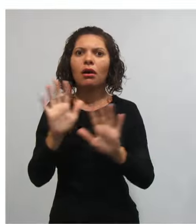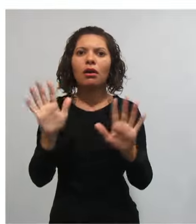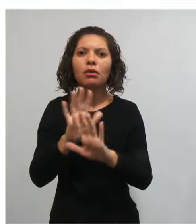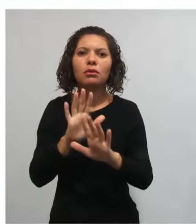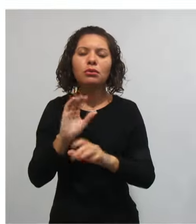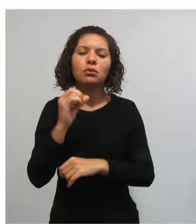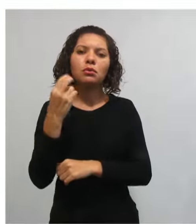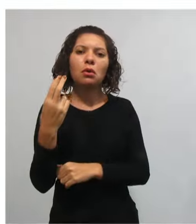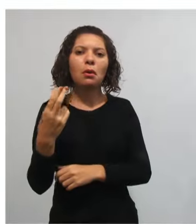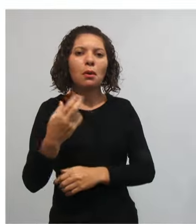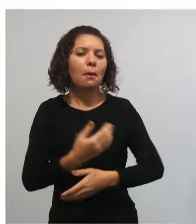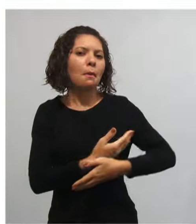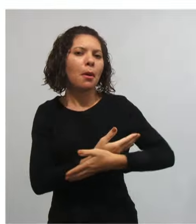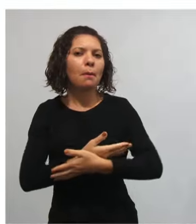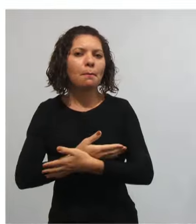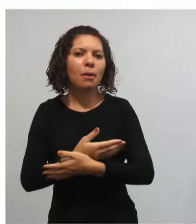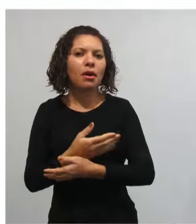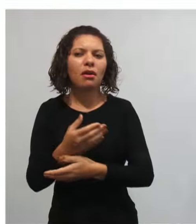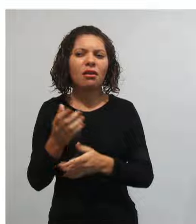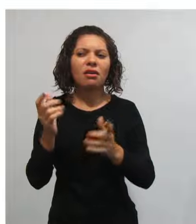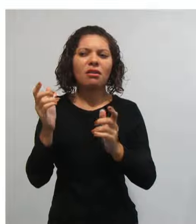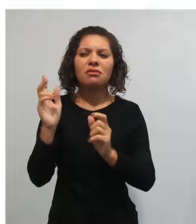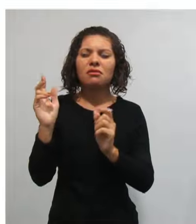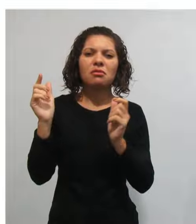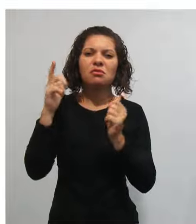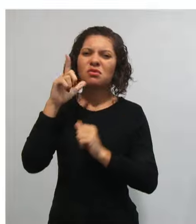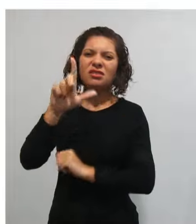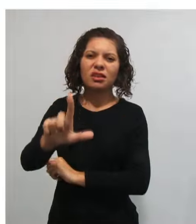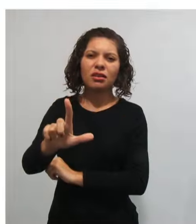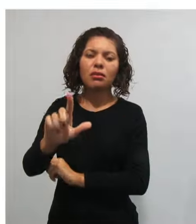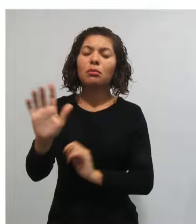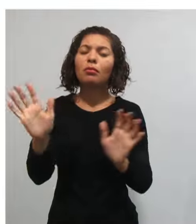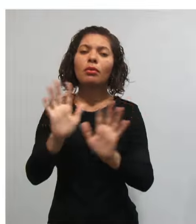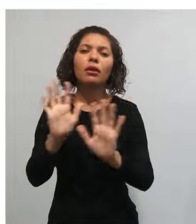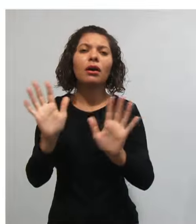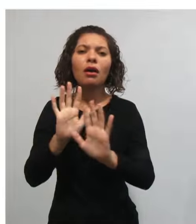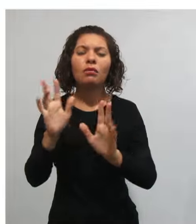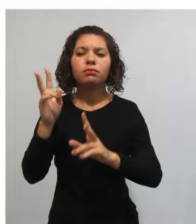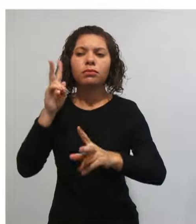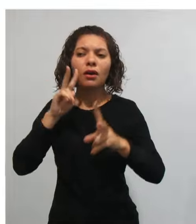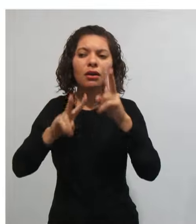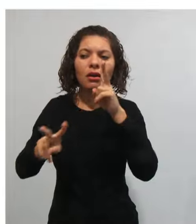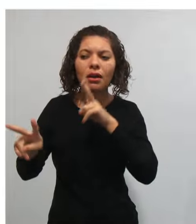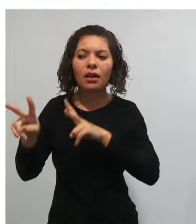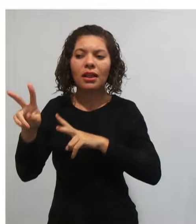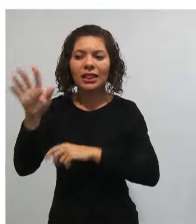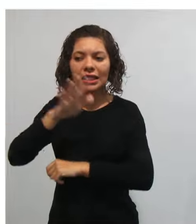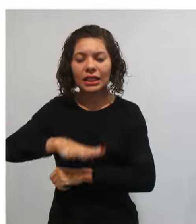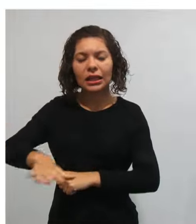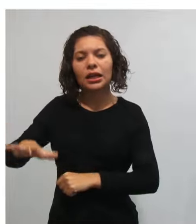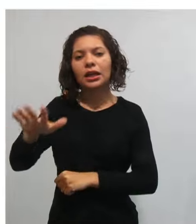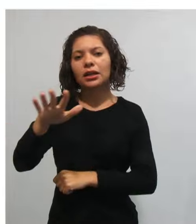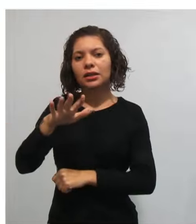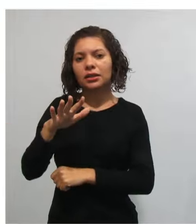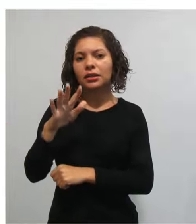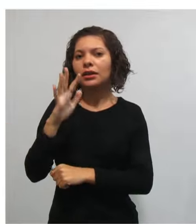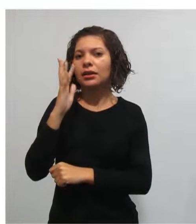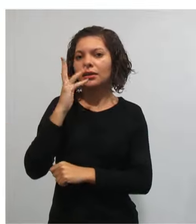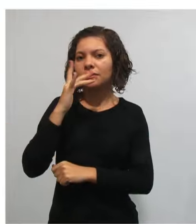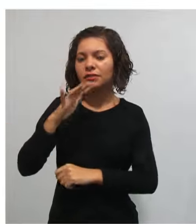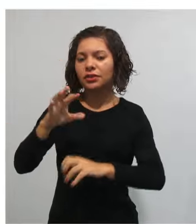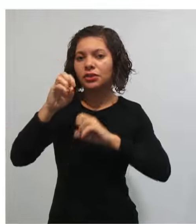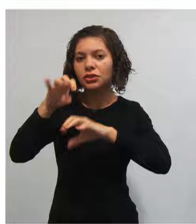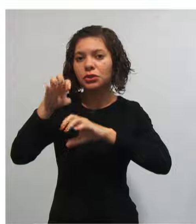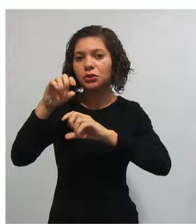bebê saindo do bário não está apto eh não não é assim que se avalia na educação infantil a educação infantil